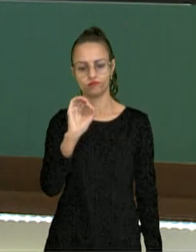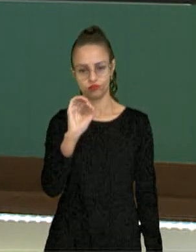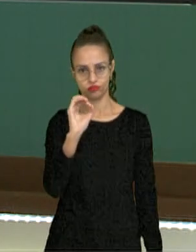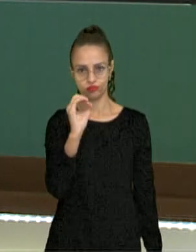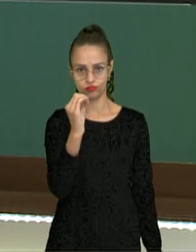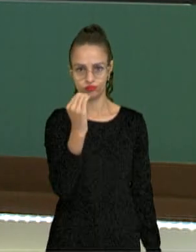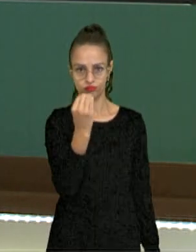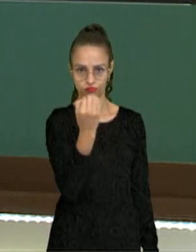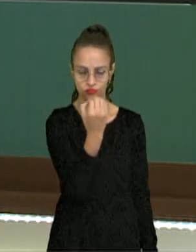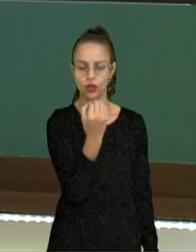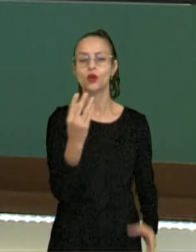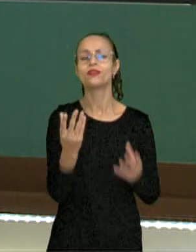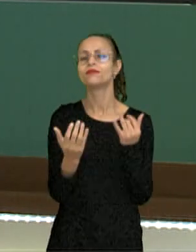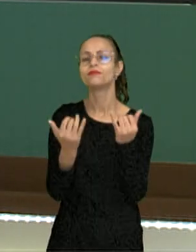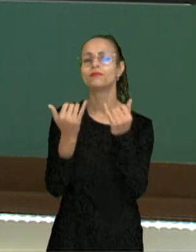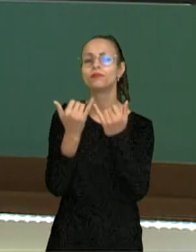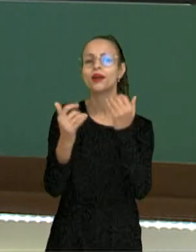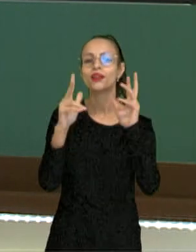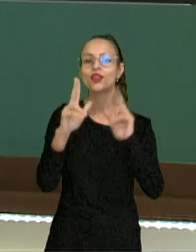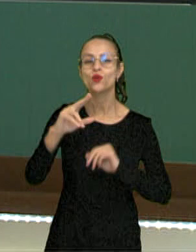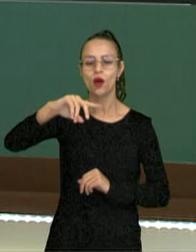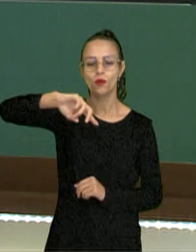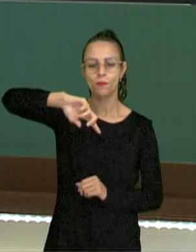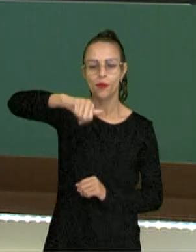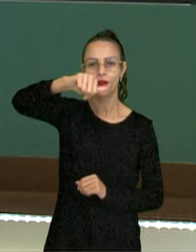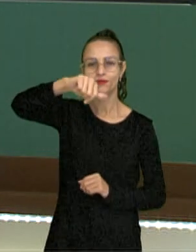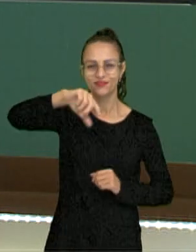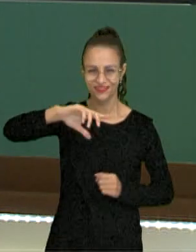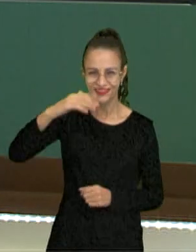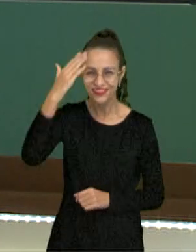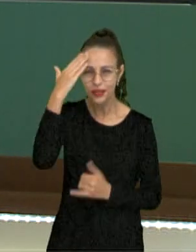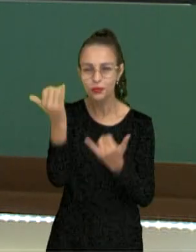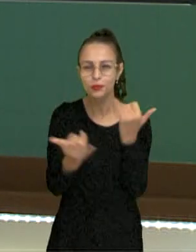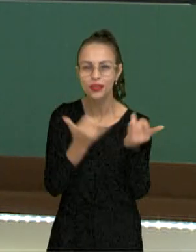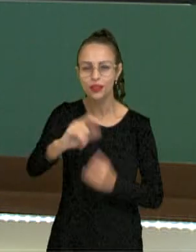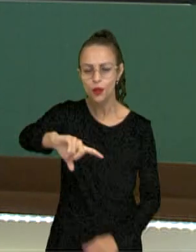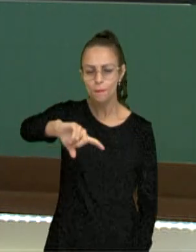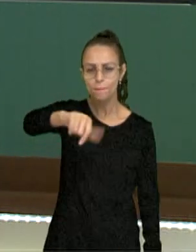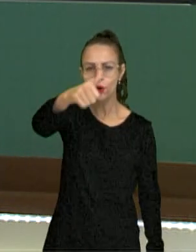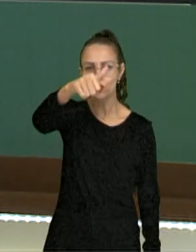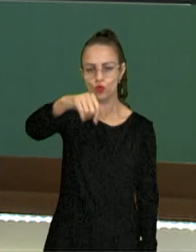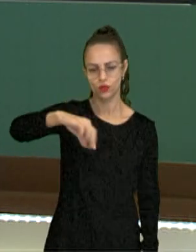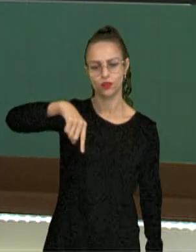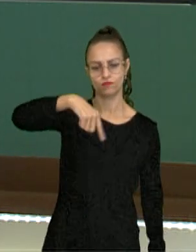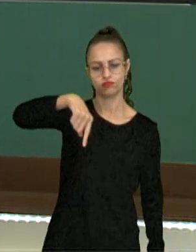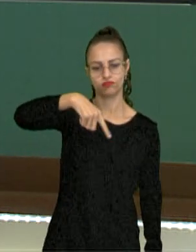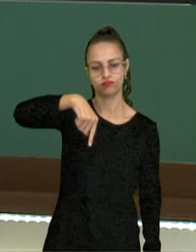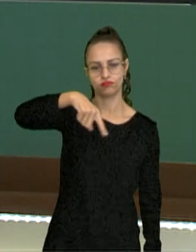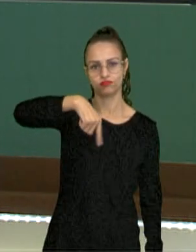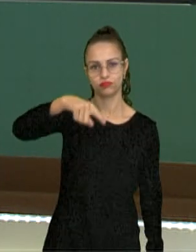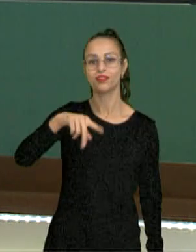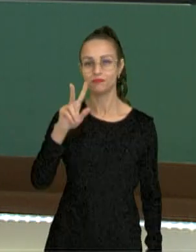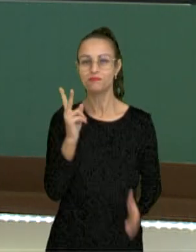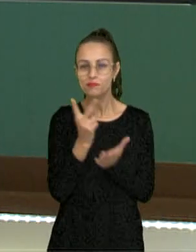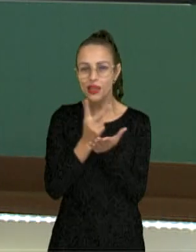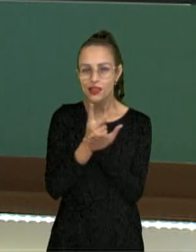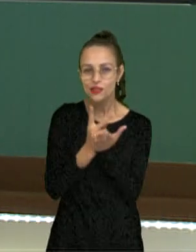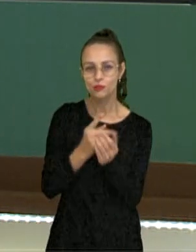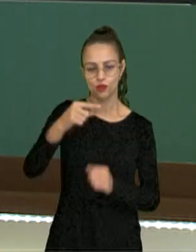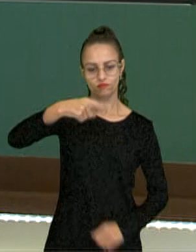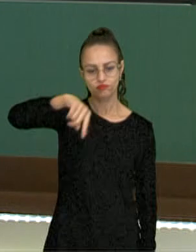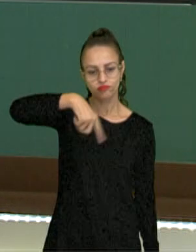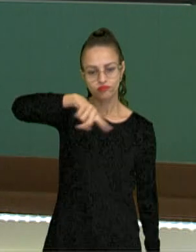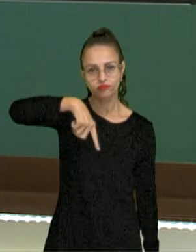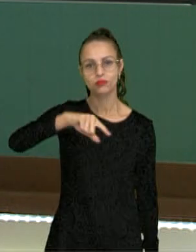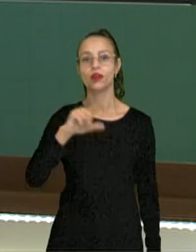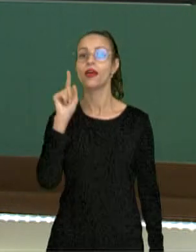torno do eixo, como se ela fosse um peão. É aquele brinquedo que quando você joga ele fica girando em torno dele mesmo.